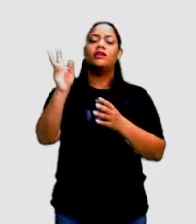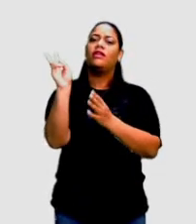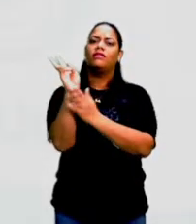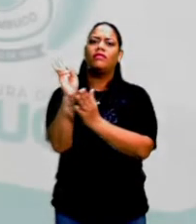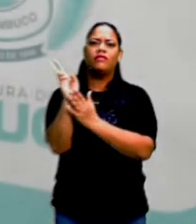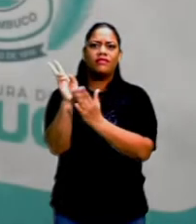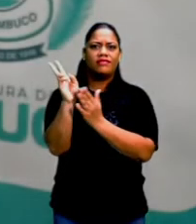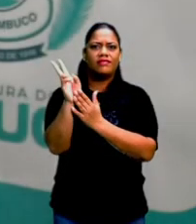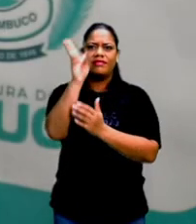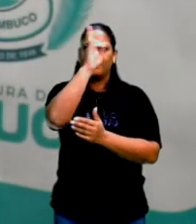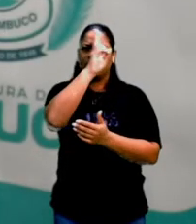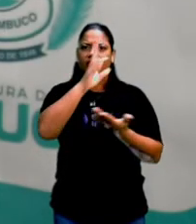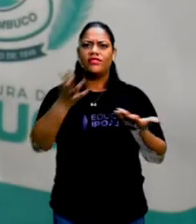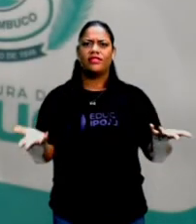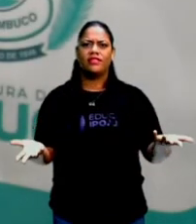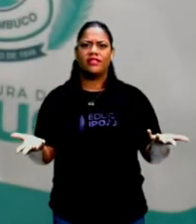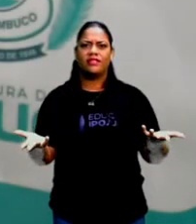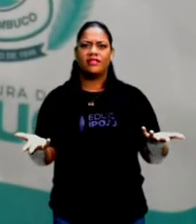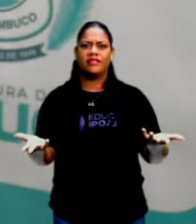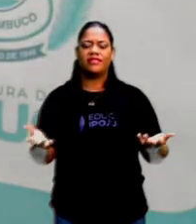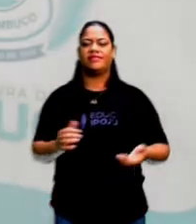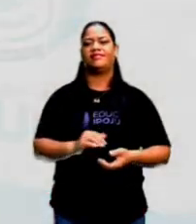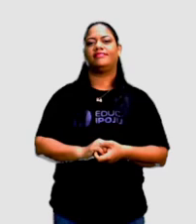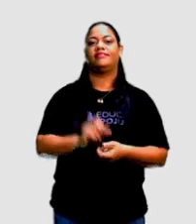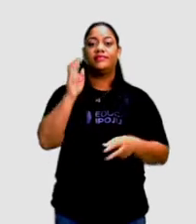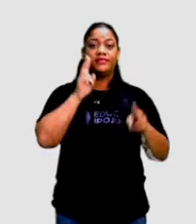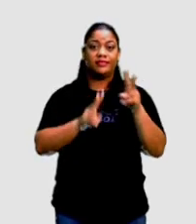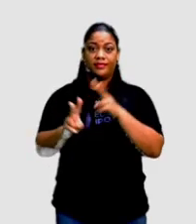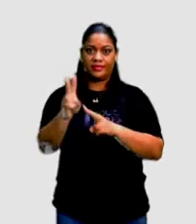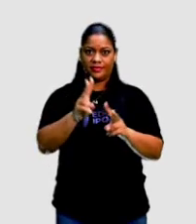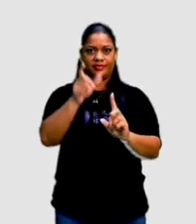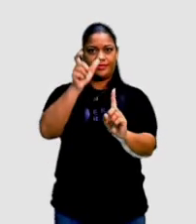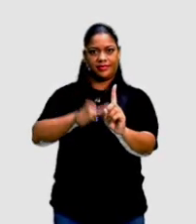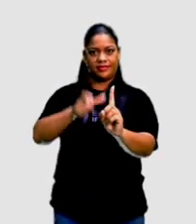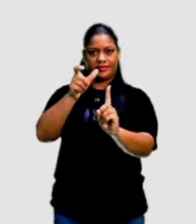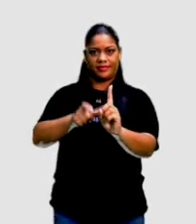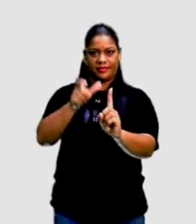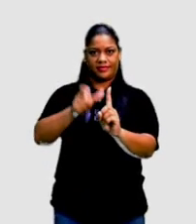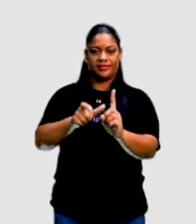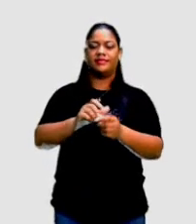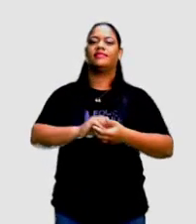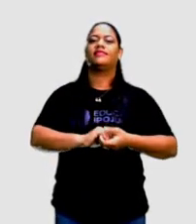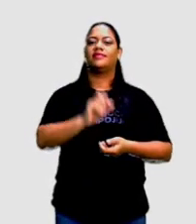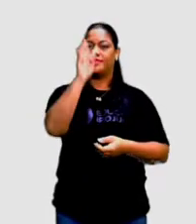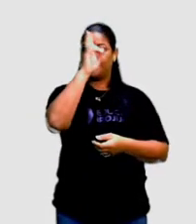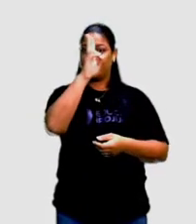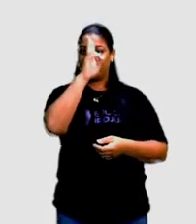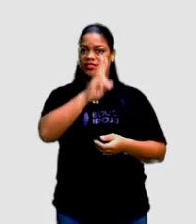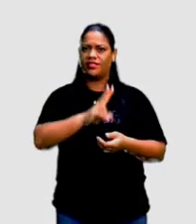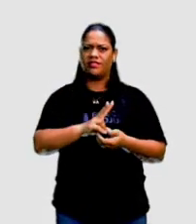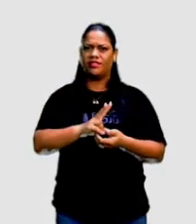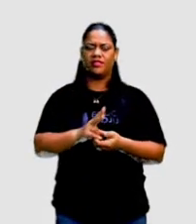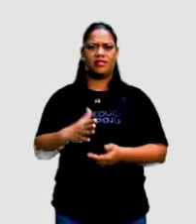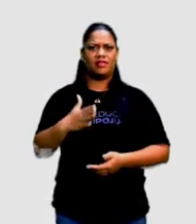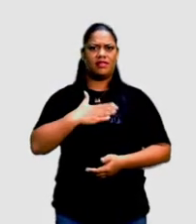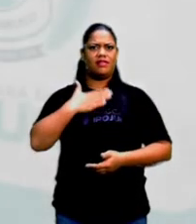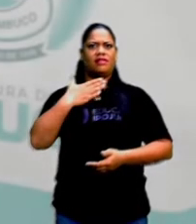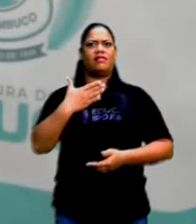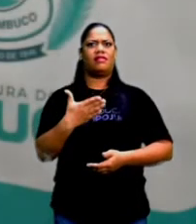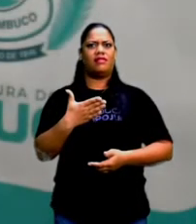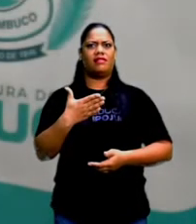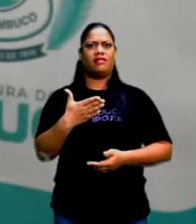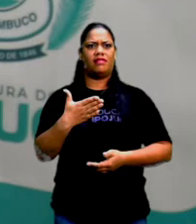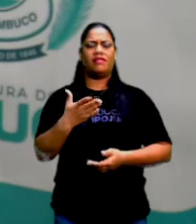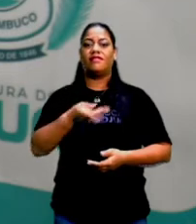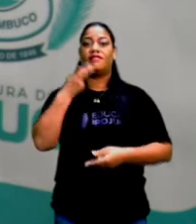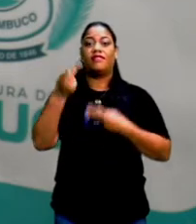índios? Observem aí, tá certo? Que a personagem, o Armandinho aí na história em quadrinho, ele se espanta por